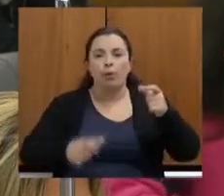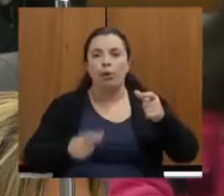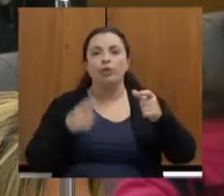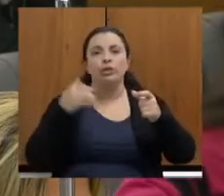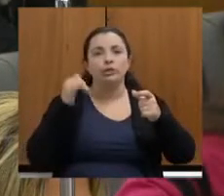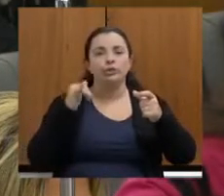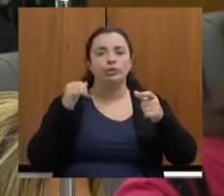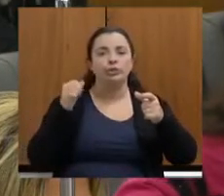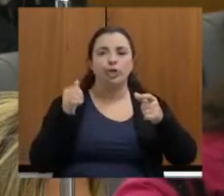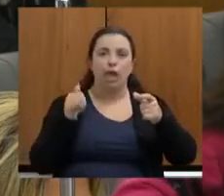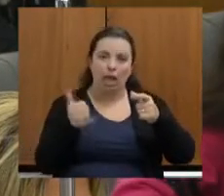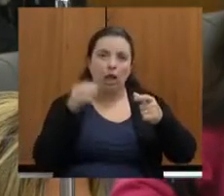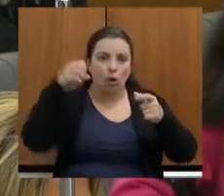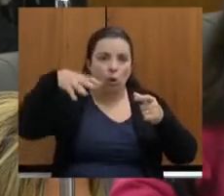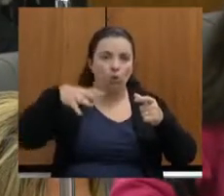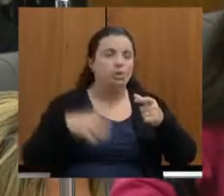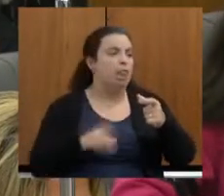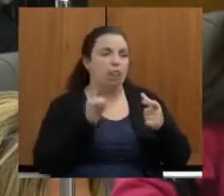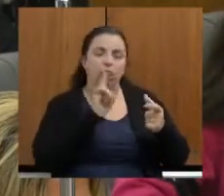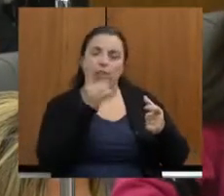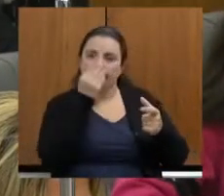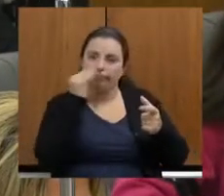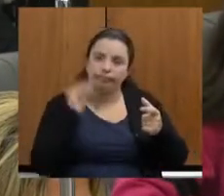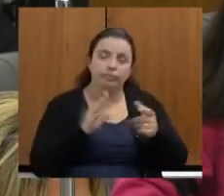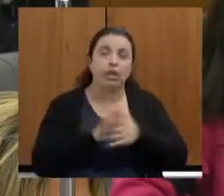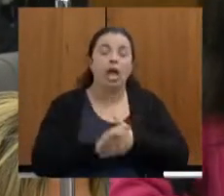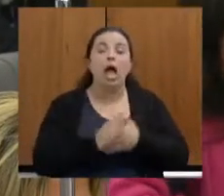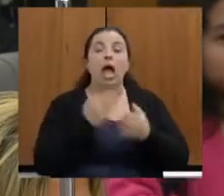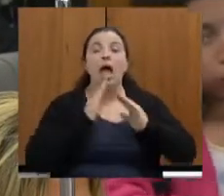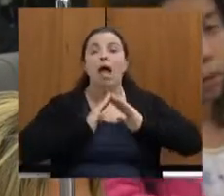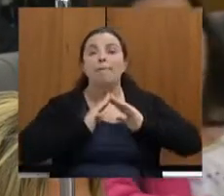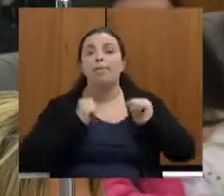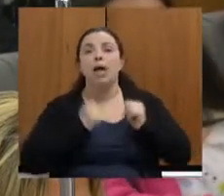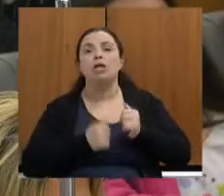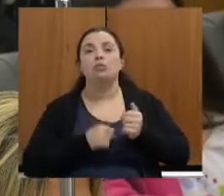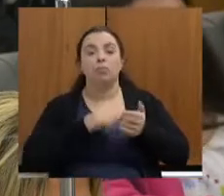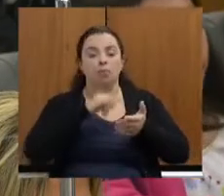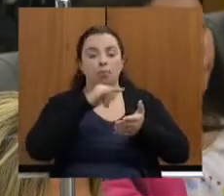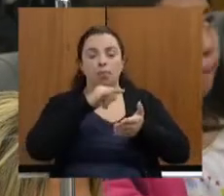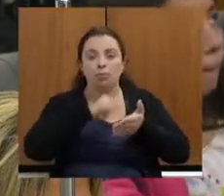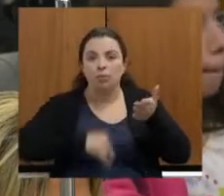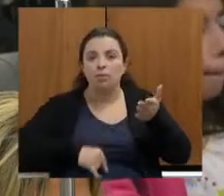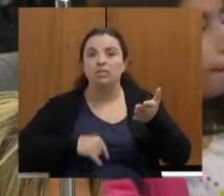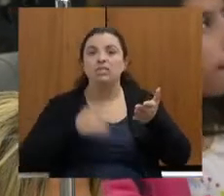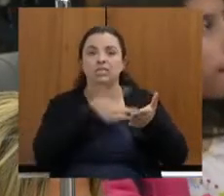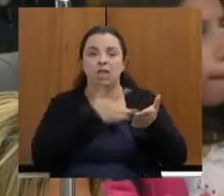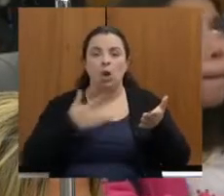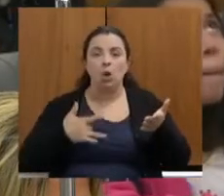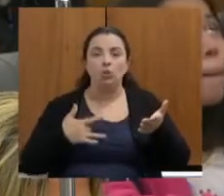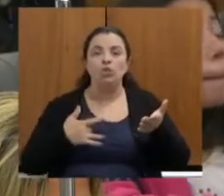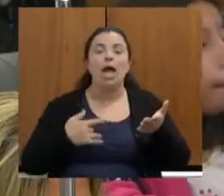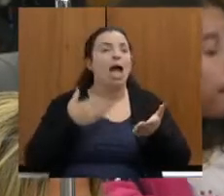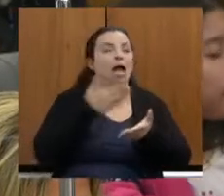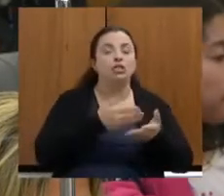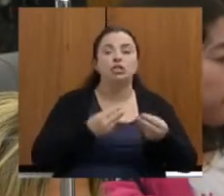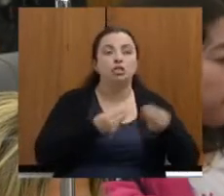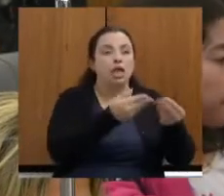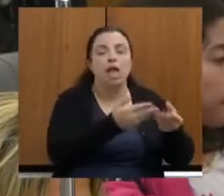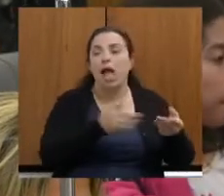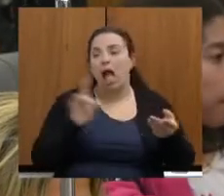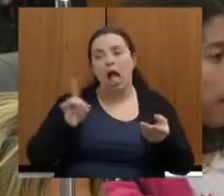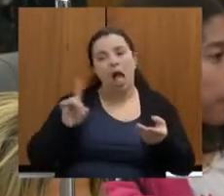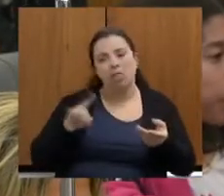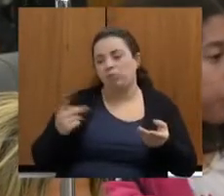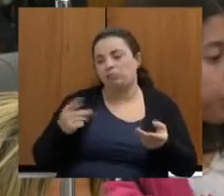vaso pede pontuario de saúde chegar lá não tá valendo mais Pede outra coisa